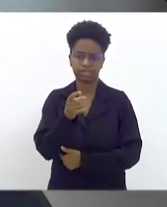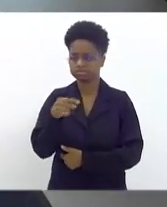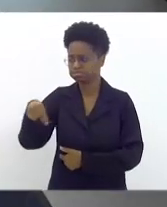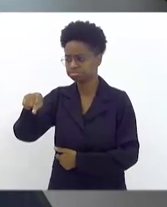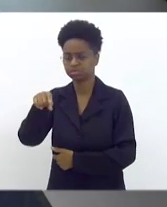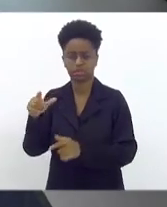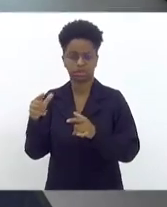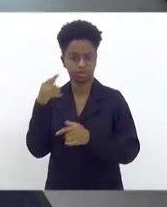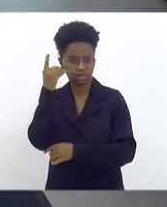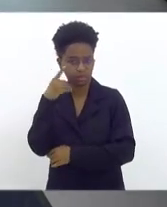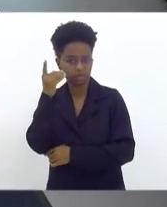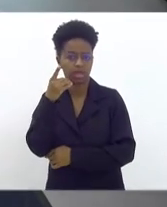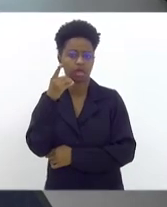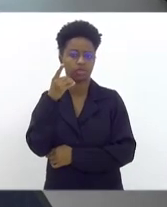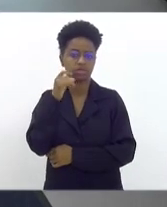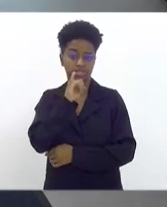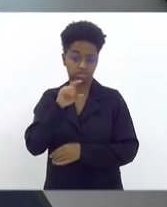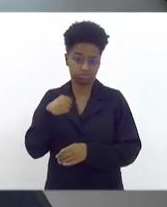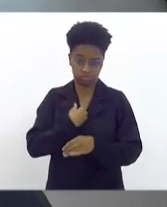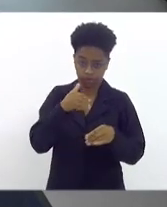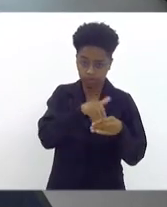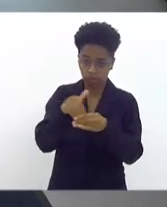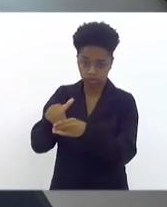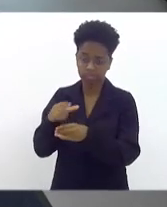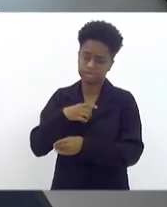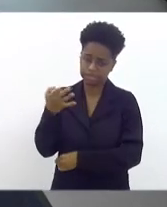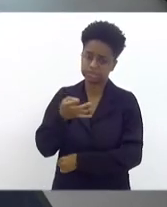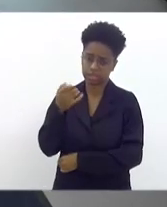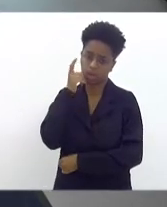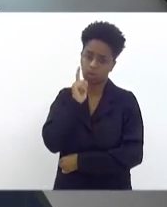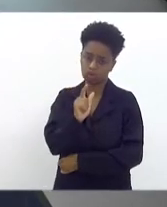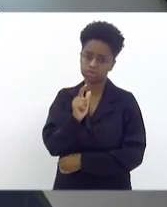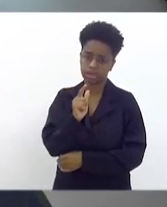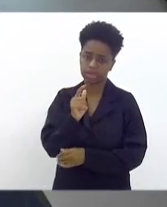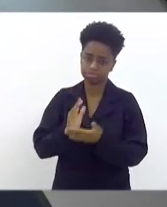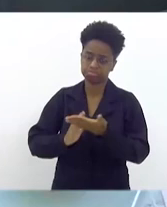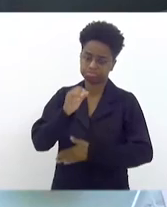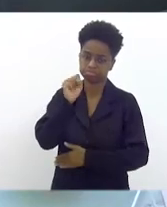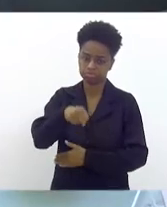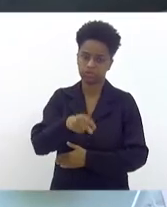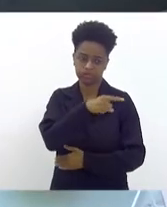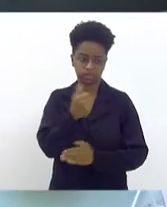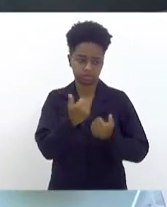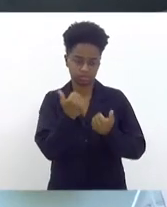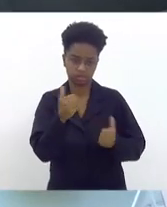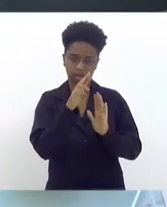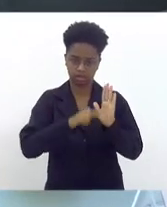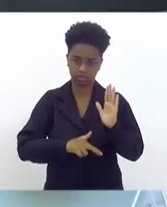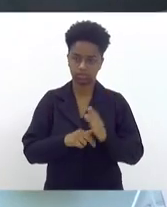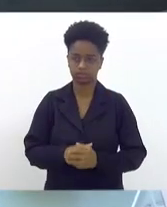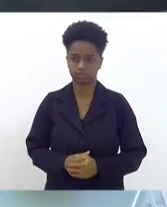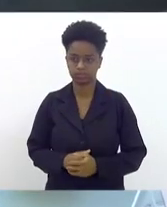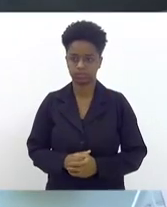deputados, colocando isso em votação, a gente vai chegar a um bom tempo. Vossa Excelência será subrelator para esse repasse